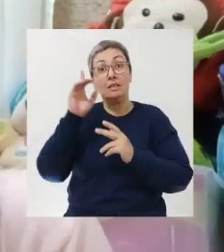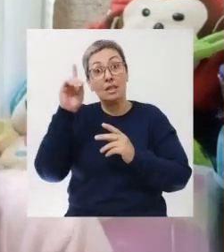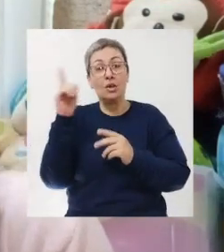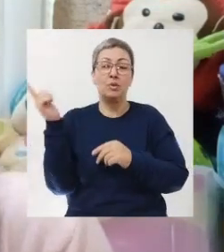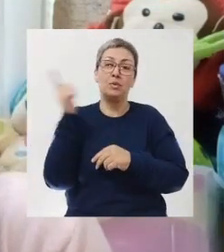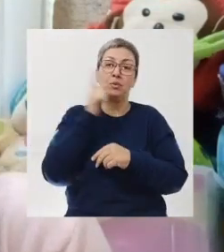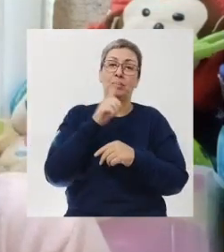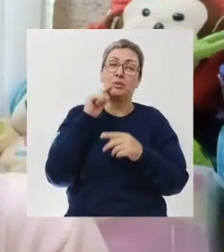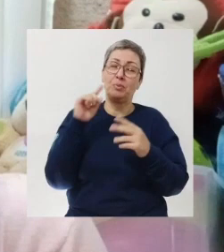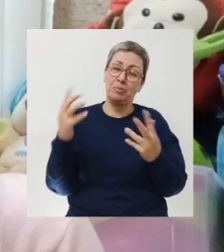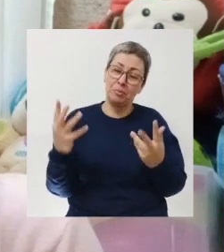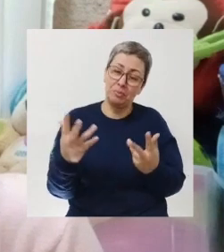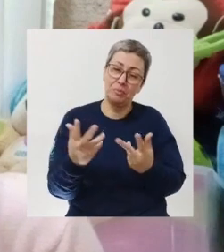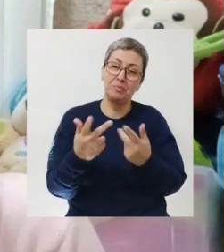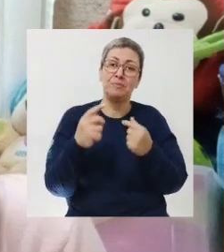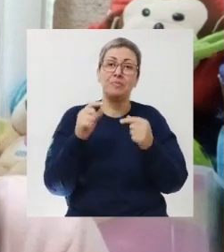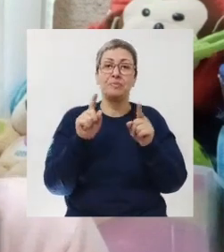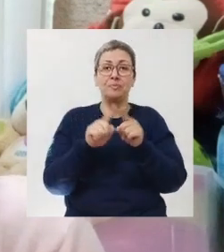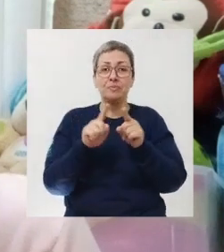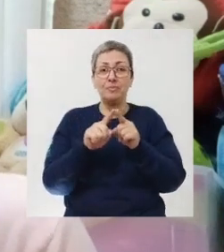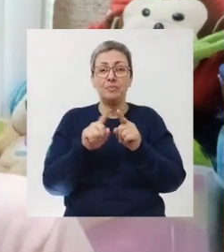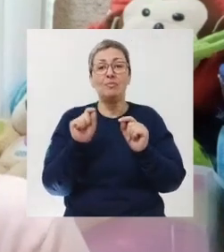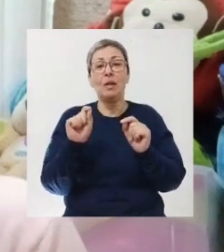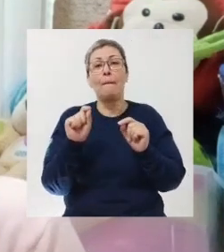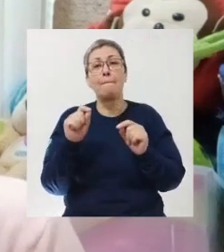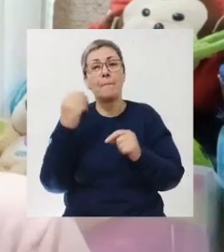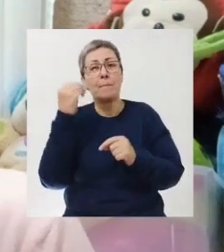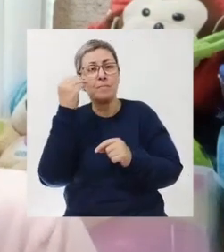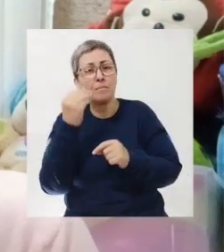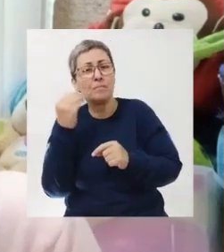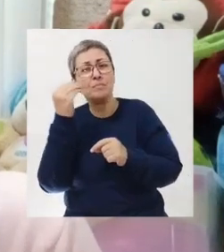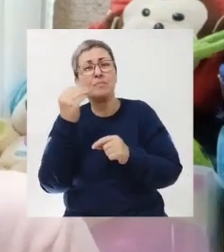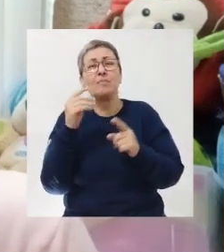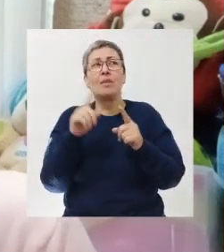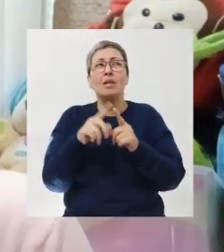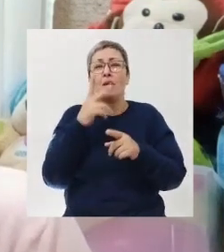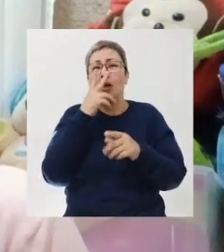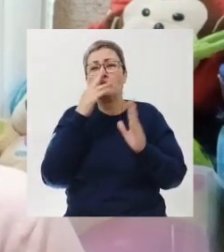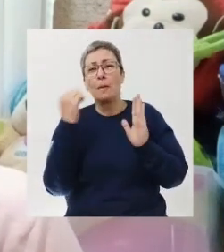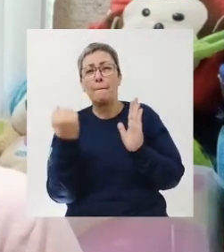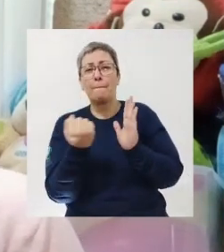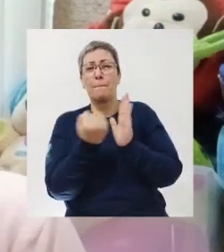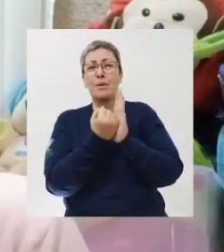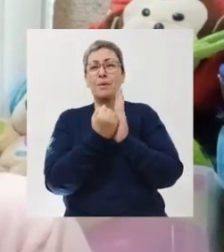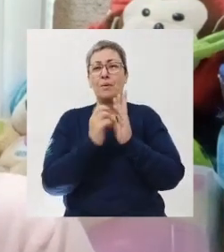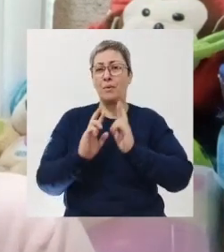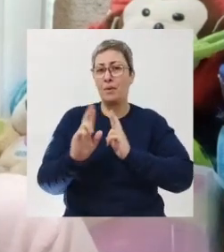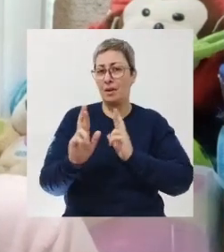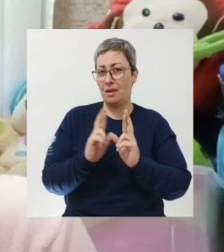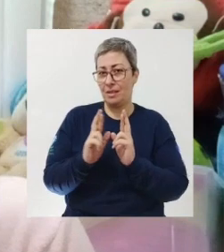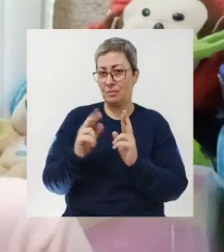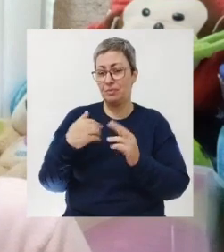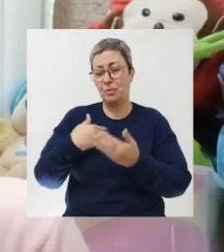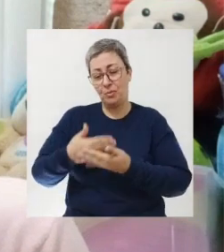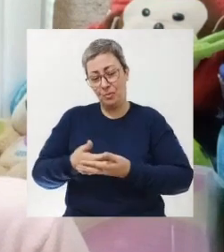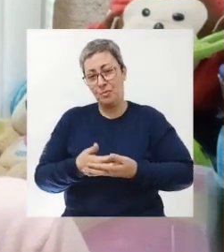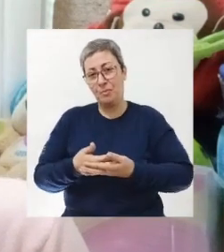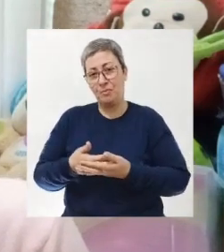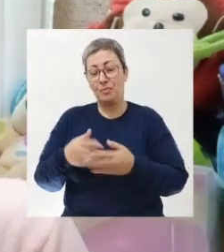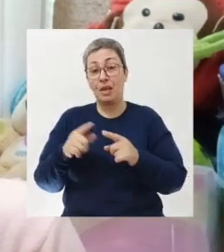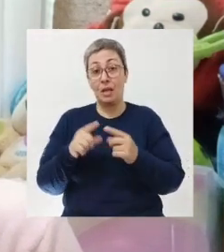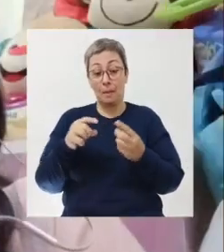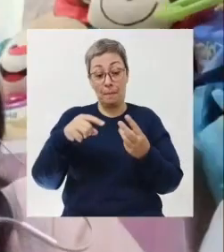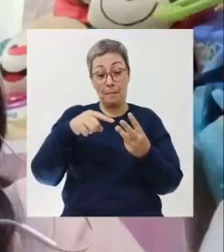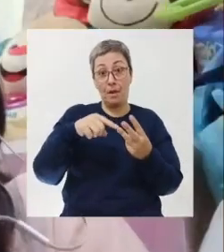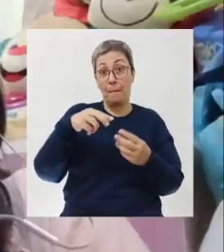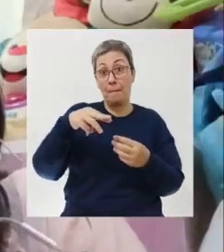consegui. Foi algo maravilhoso, assim, é uma experiência que eu acho que marcou muito a minha relação com o Miguel,